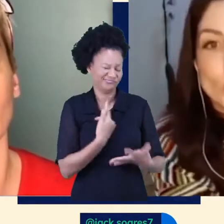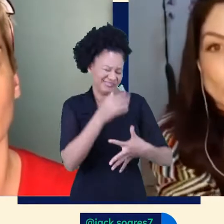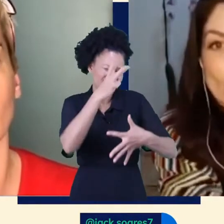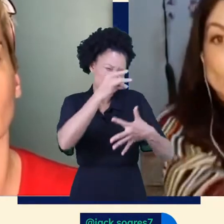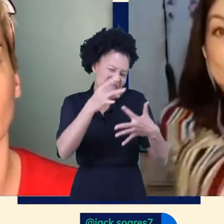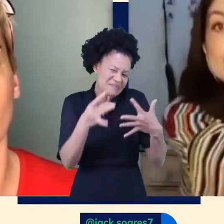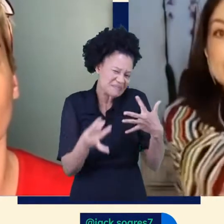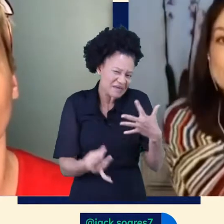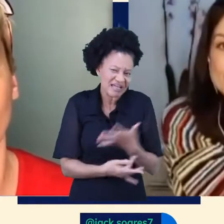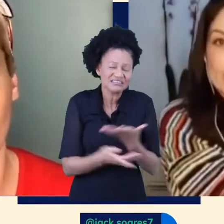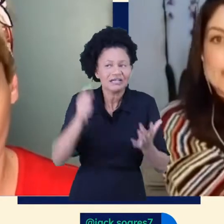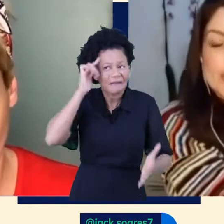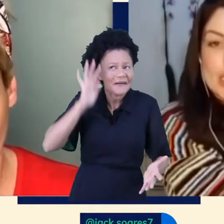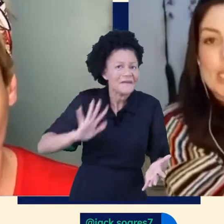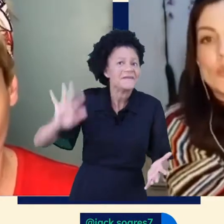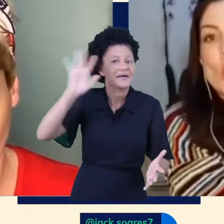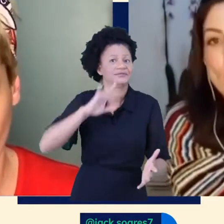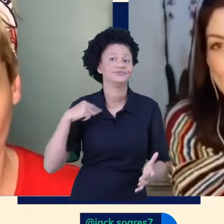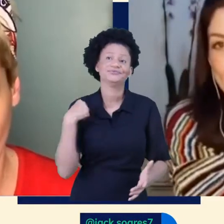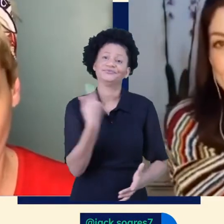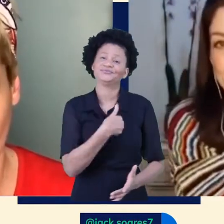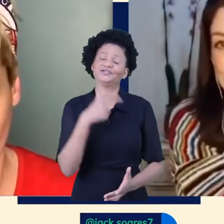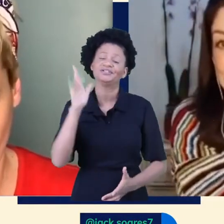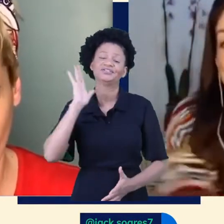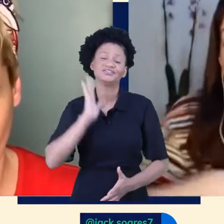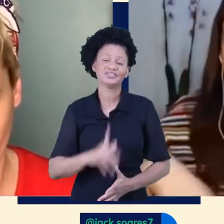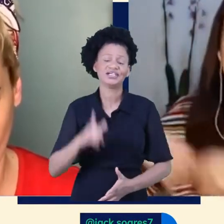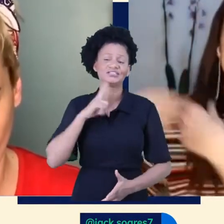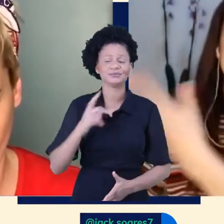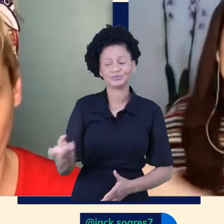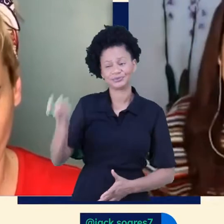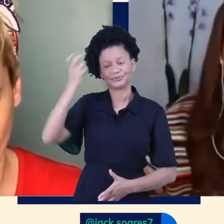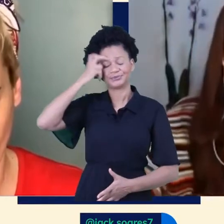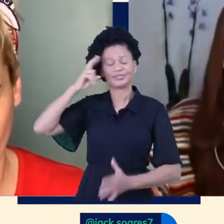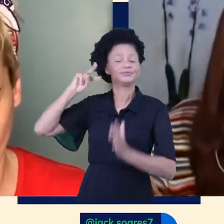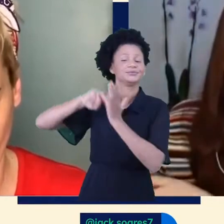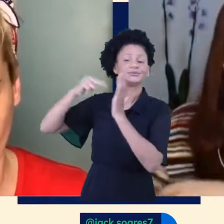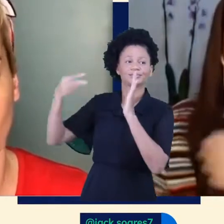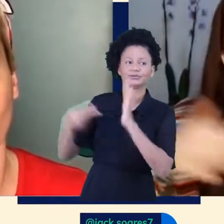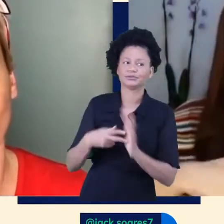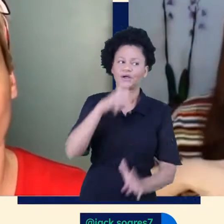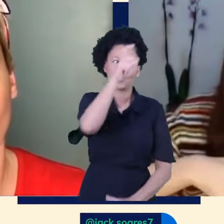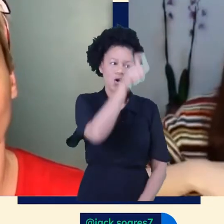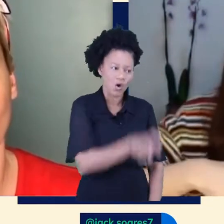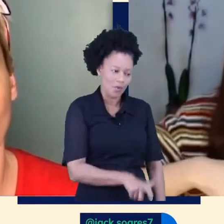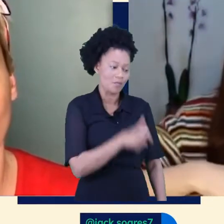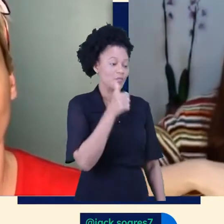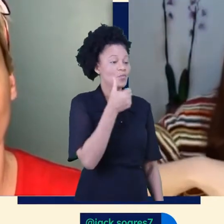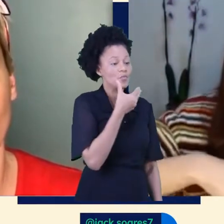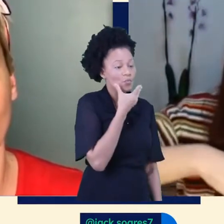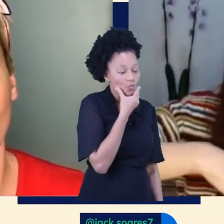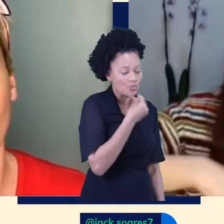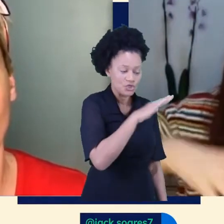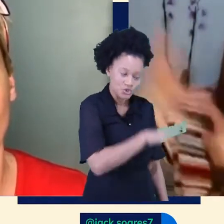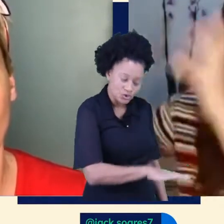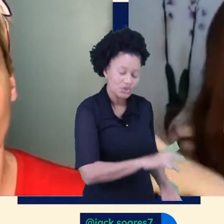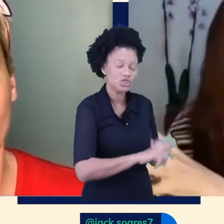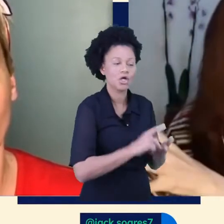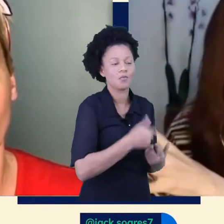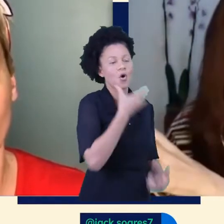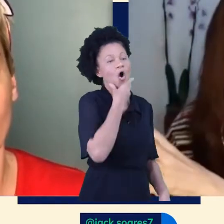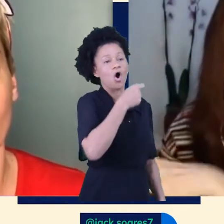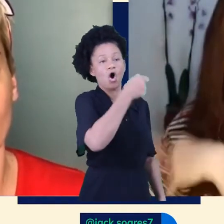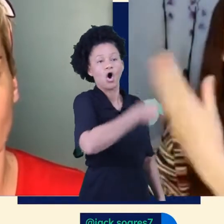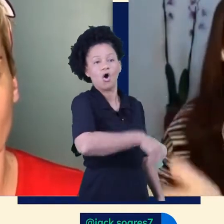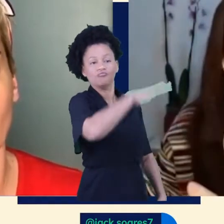construção cultural do que significa ser menino e homem. Assim como a gente tem uma construção cultural do que significa ser